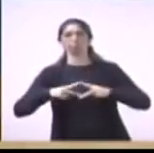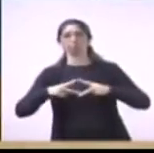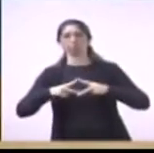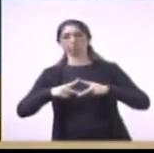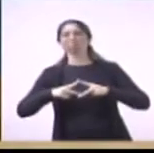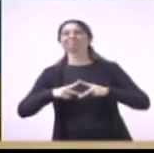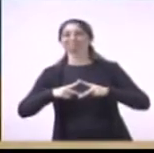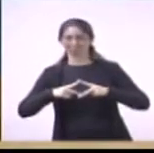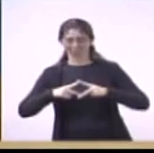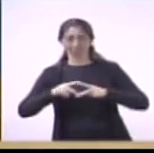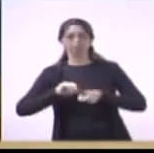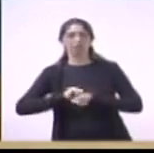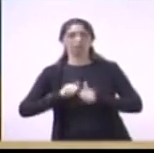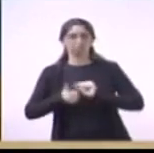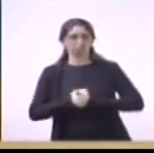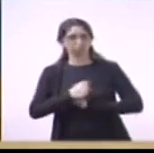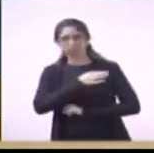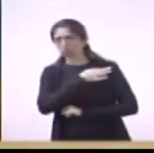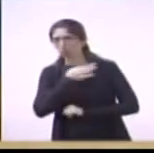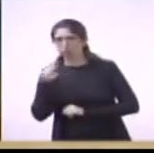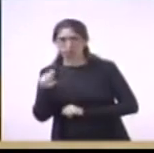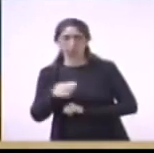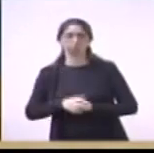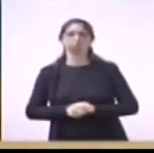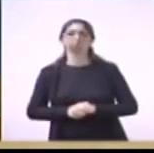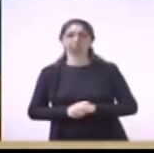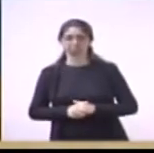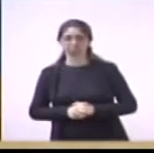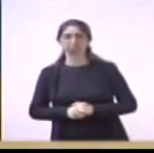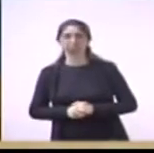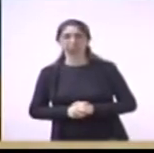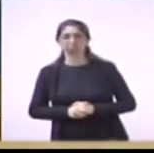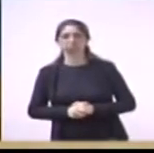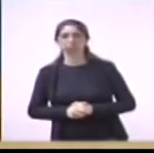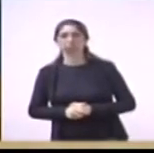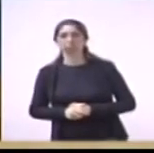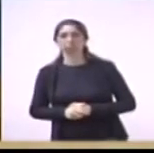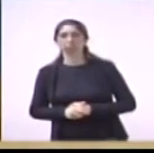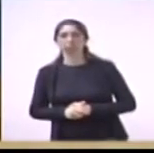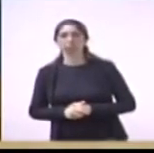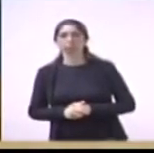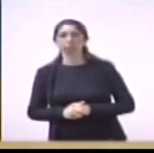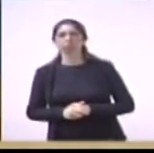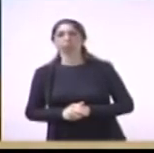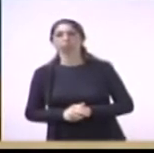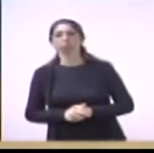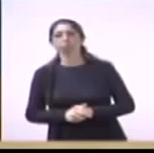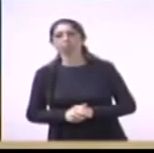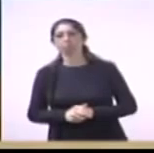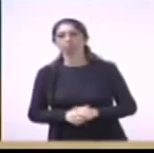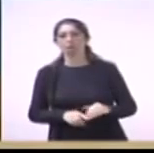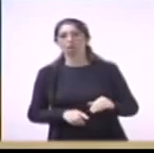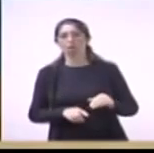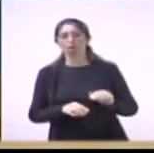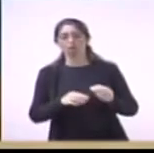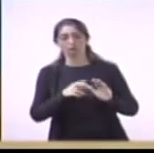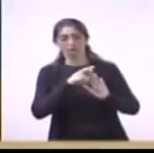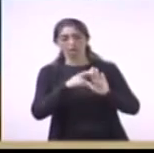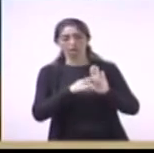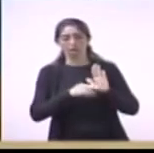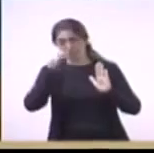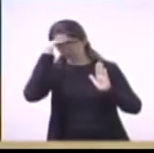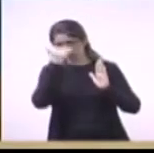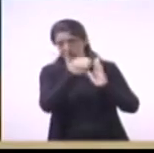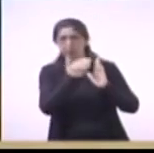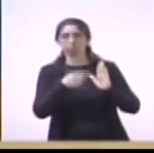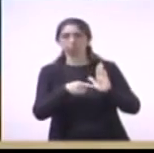lei veio adequada da melhor maneira possível, atendendo a indicação do